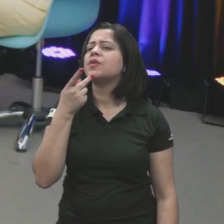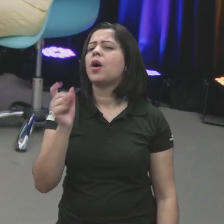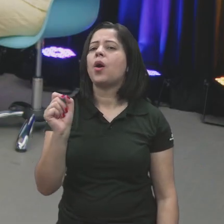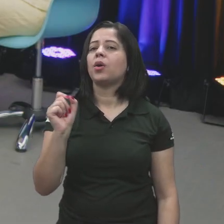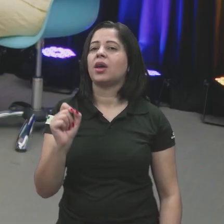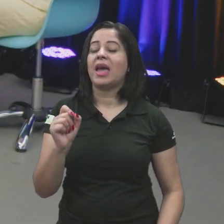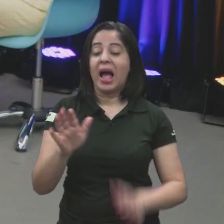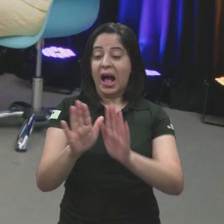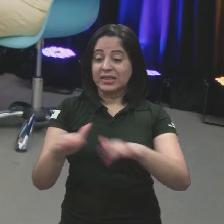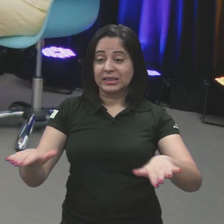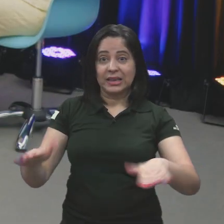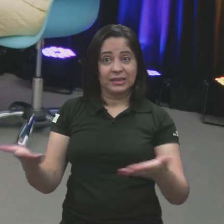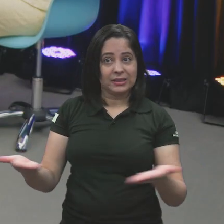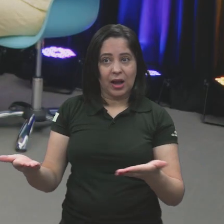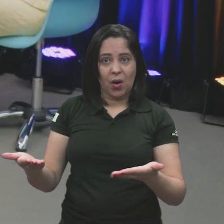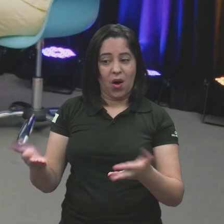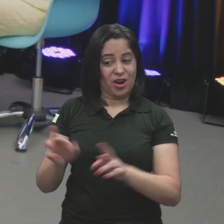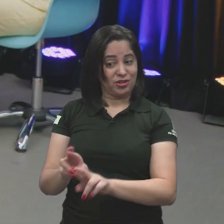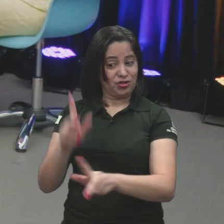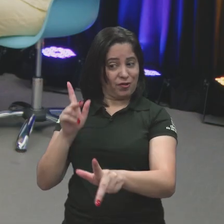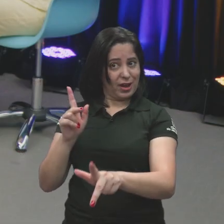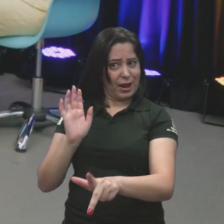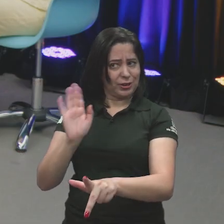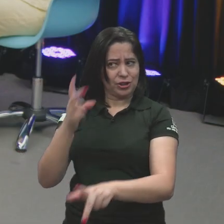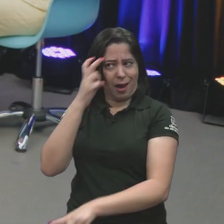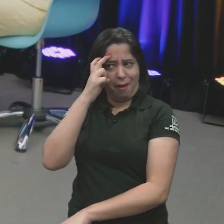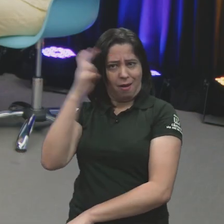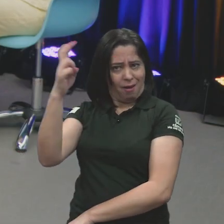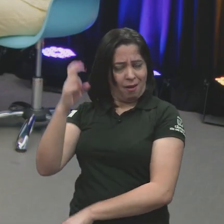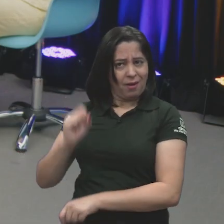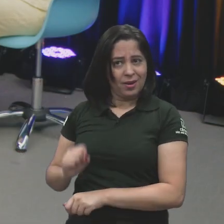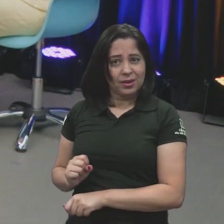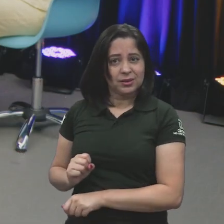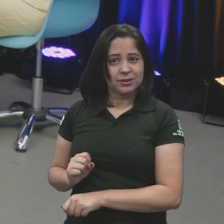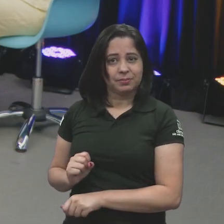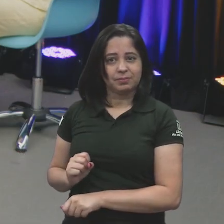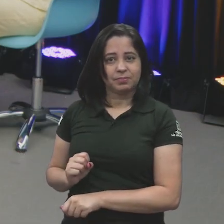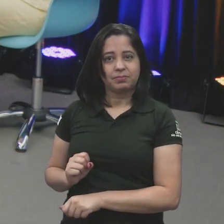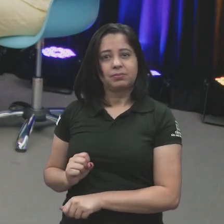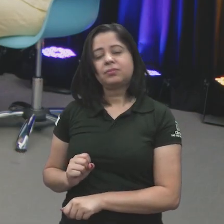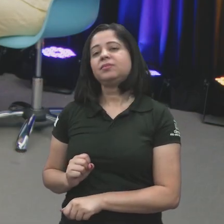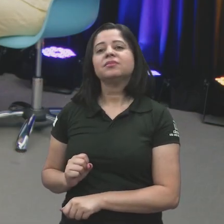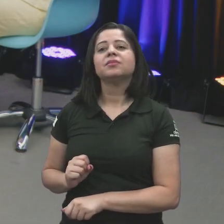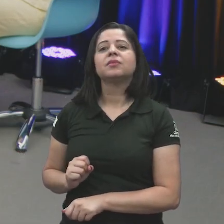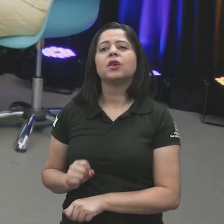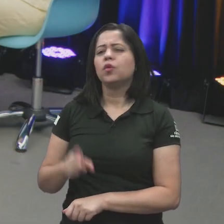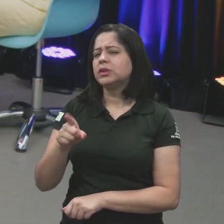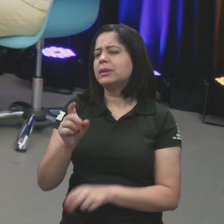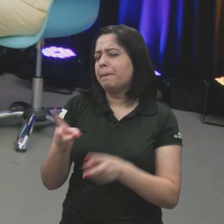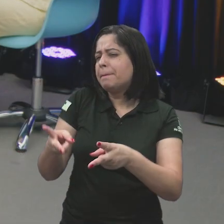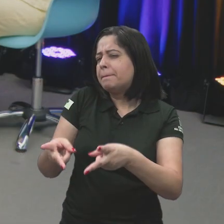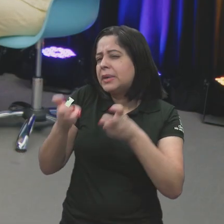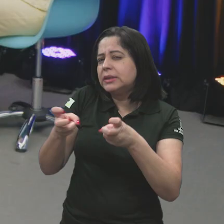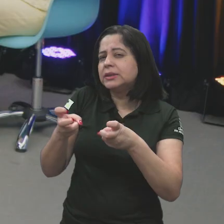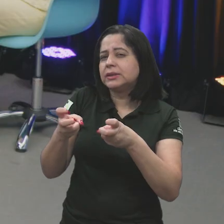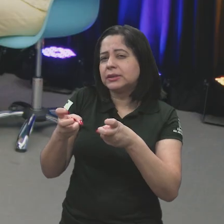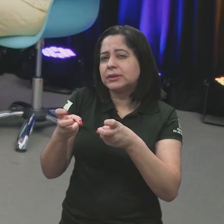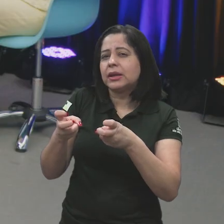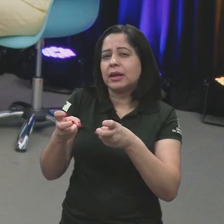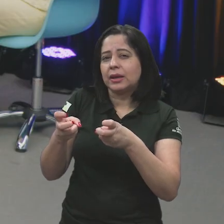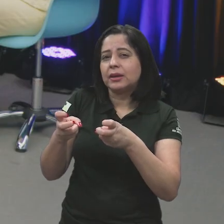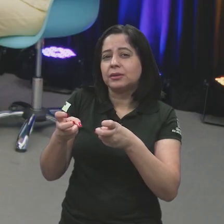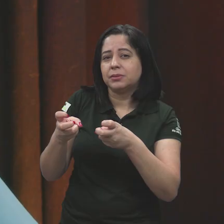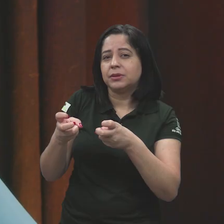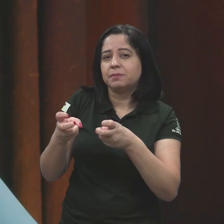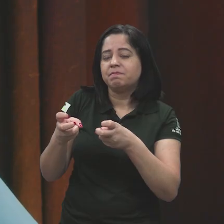pouquinho, né? As crianças hoje estão diferentes, estão muito evoluídas. E como que você vê hoje? Você percebe alguma mudança na